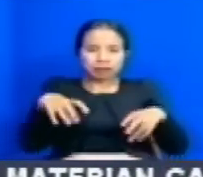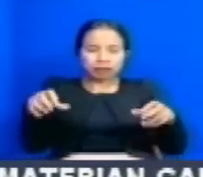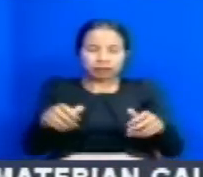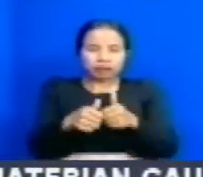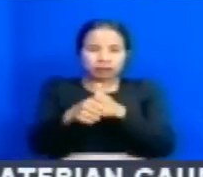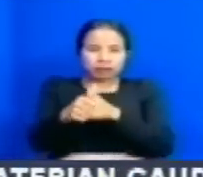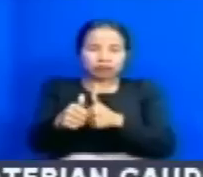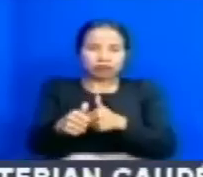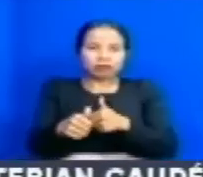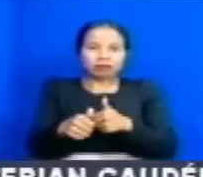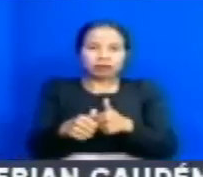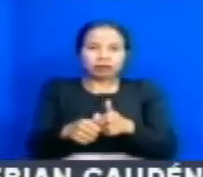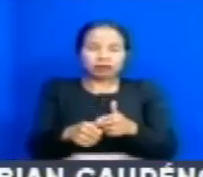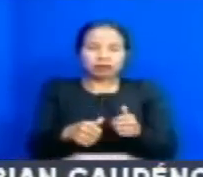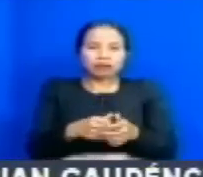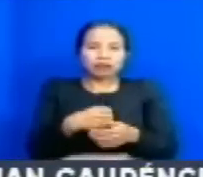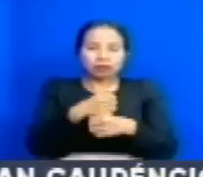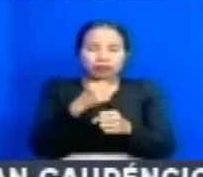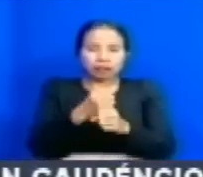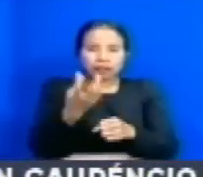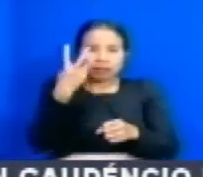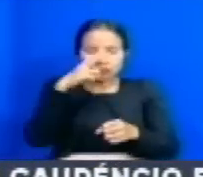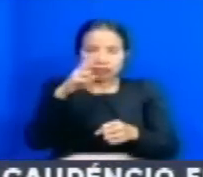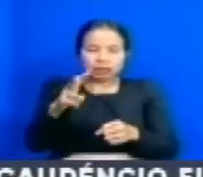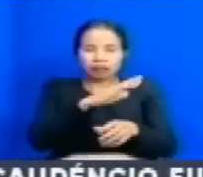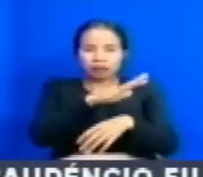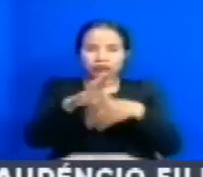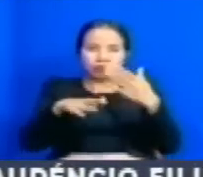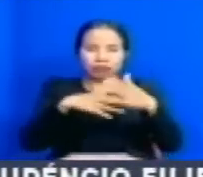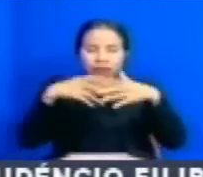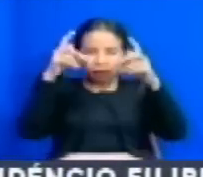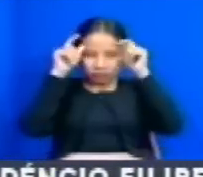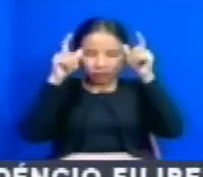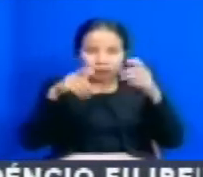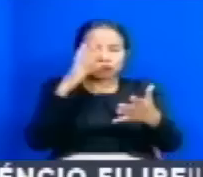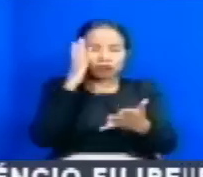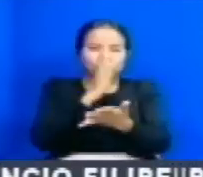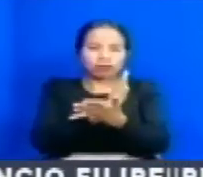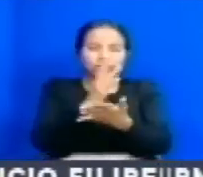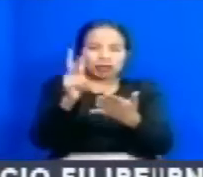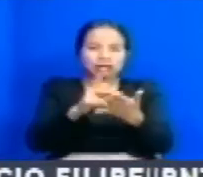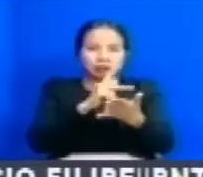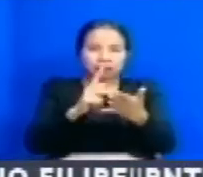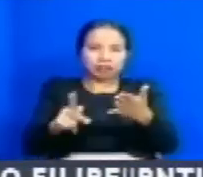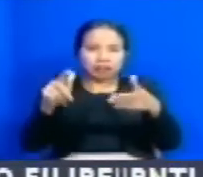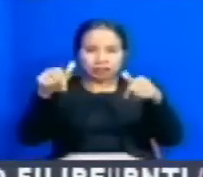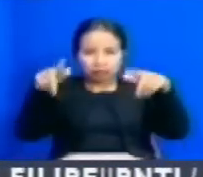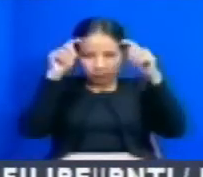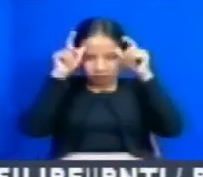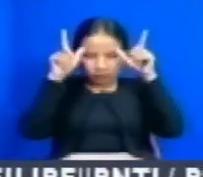conjunta no governo Assai, holde hala operação e a território nacional no combate à criminalidade e a